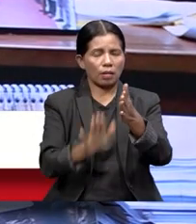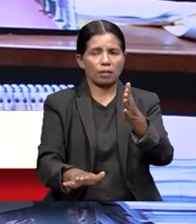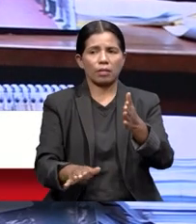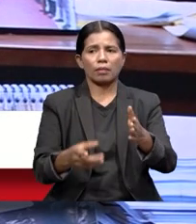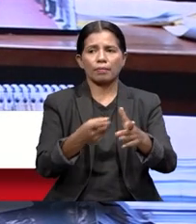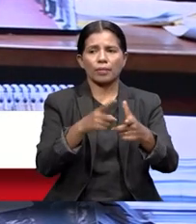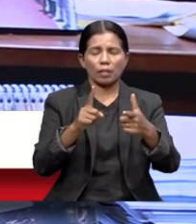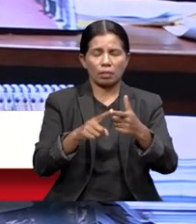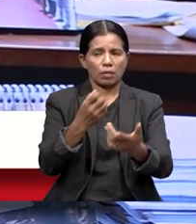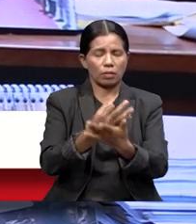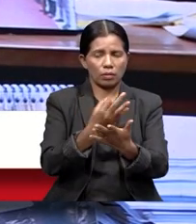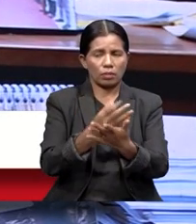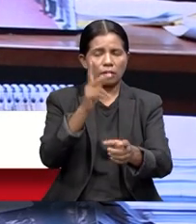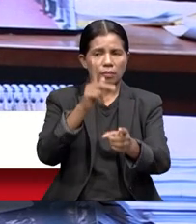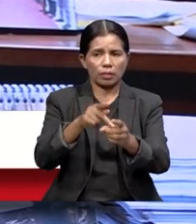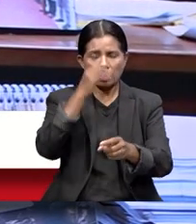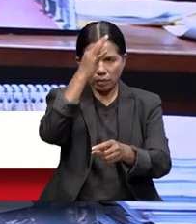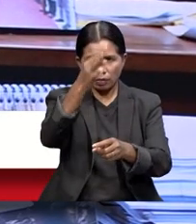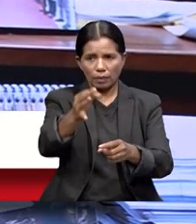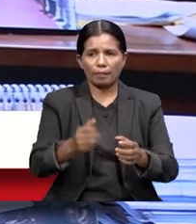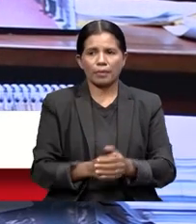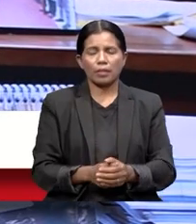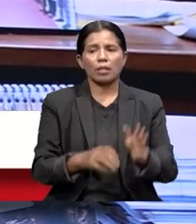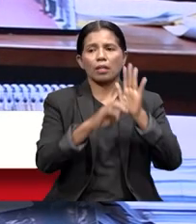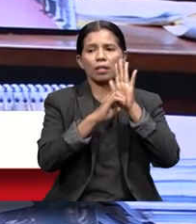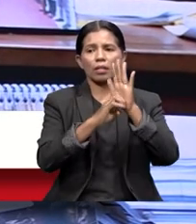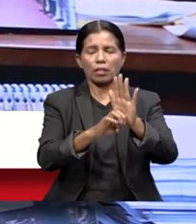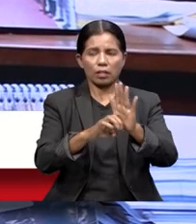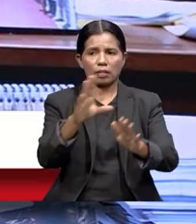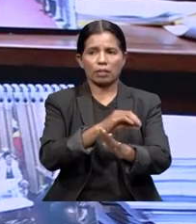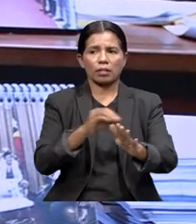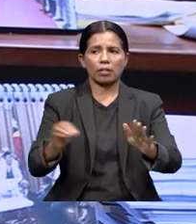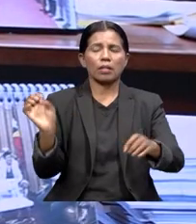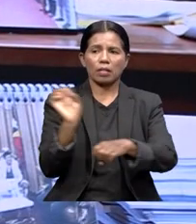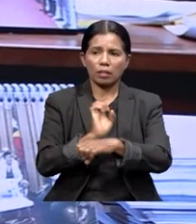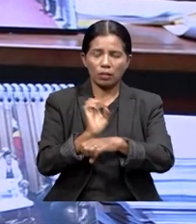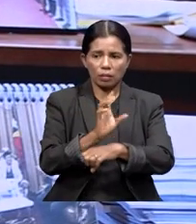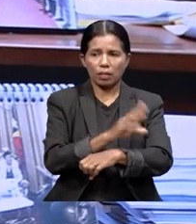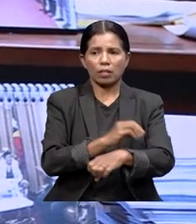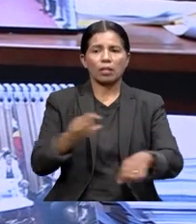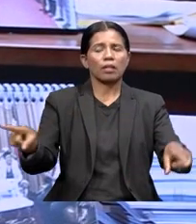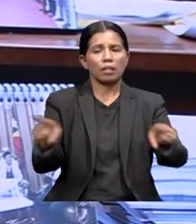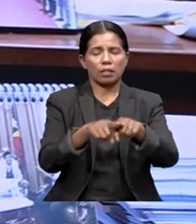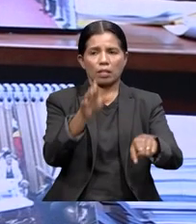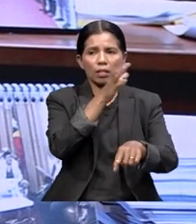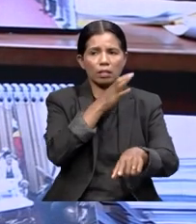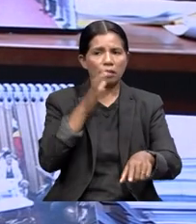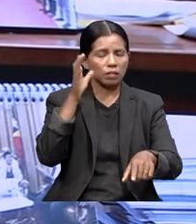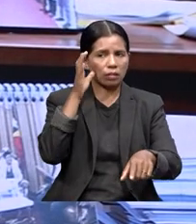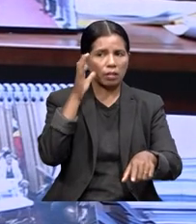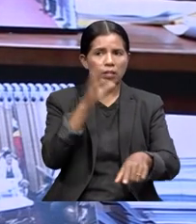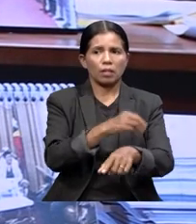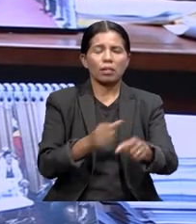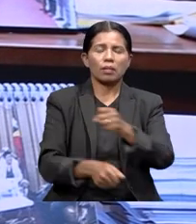dependência do fundo petrolífero e o futuro. Por exemplo, o setor diversificação econômica, nessa na agricultura,